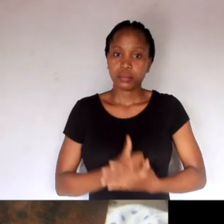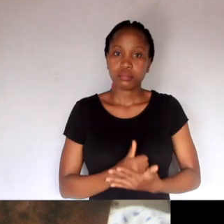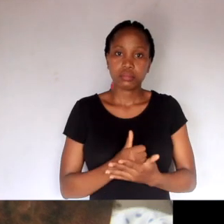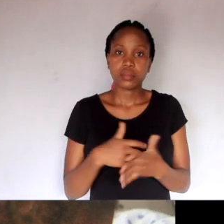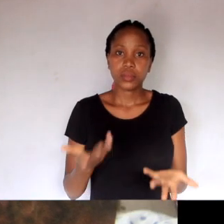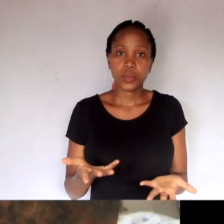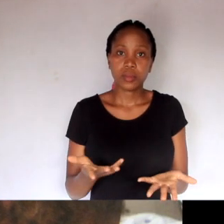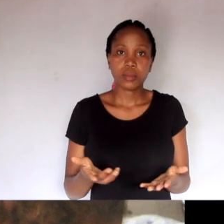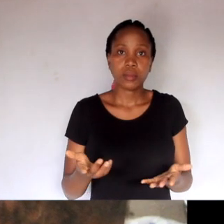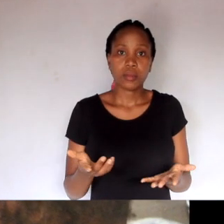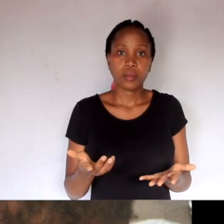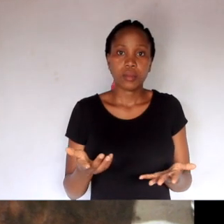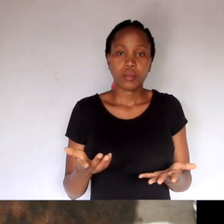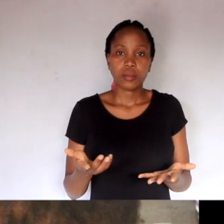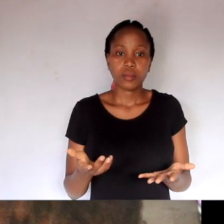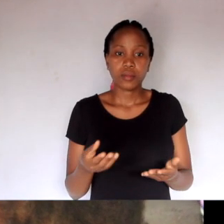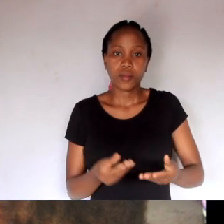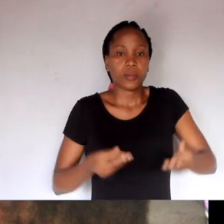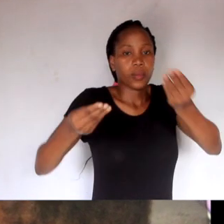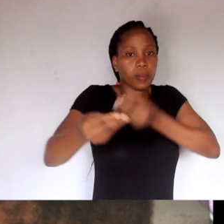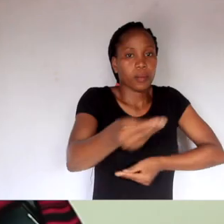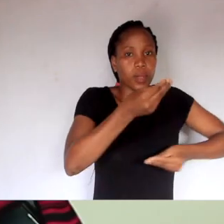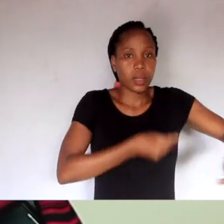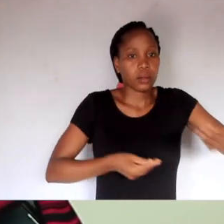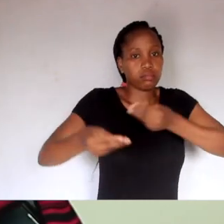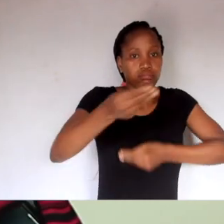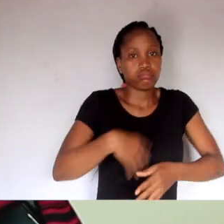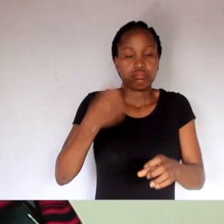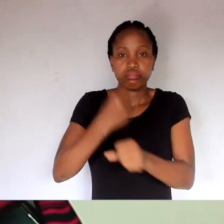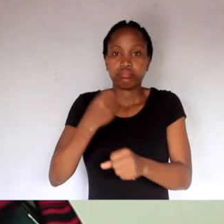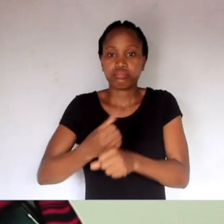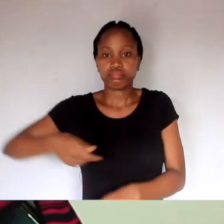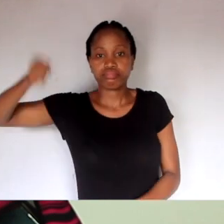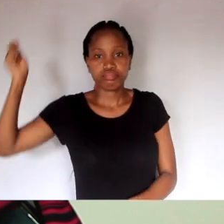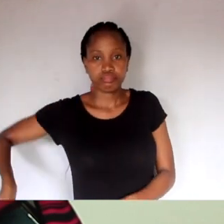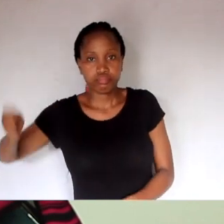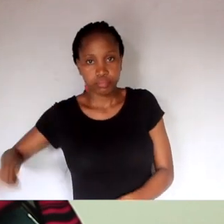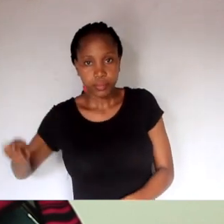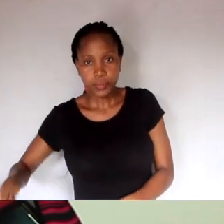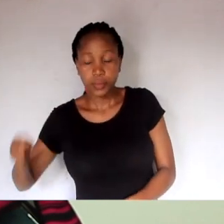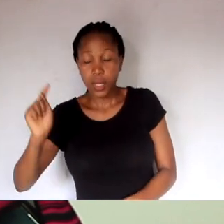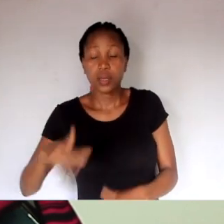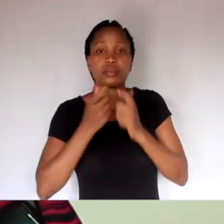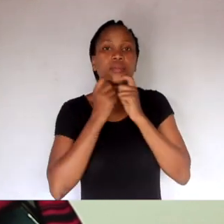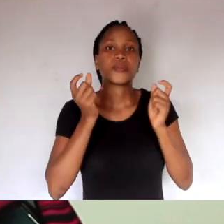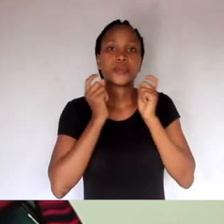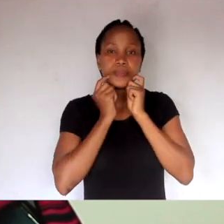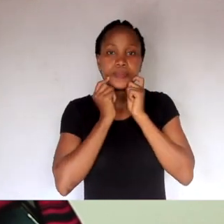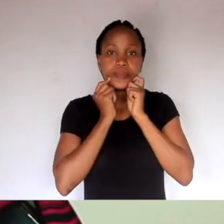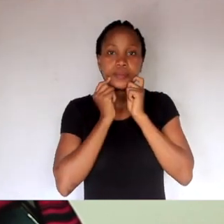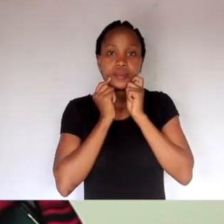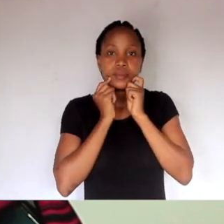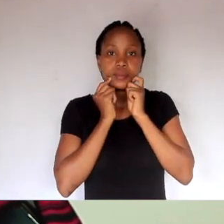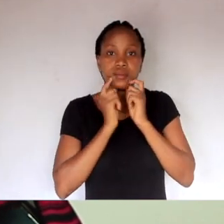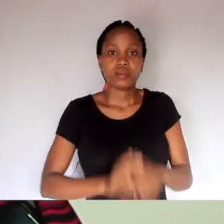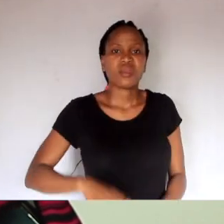uma troca entre o trabalho de advocacia que se faz aqui em Moçambique e com Cabo